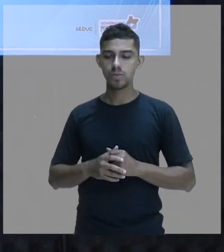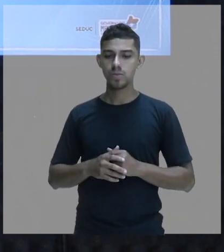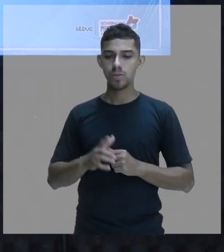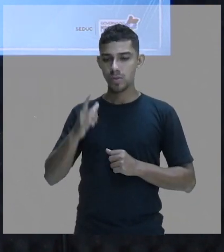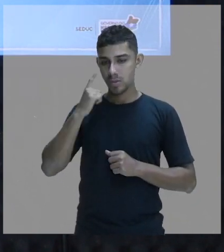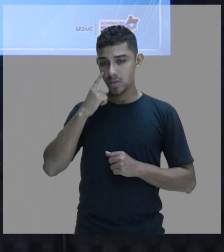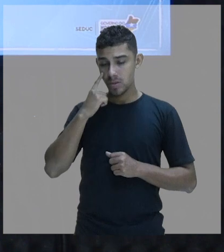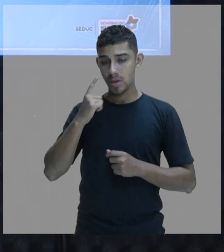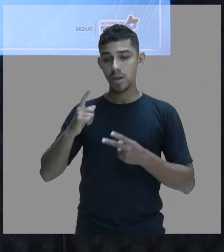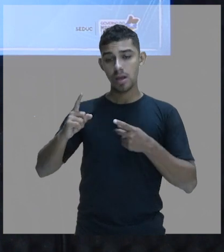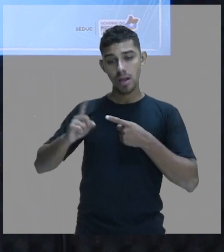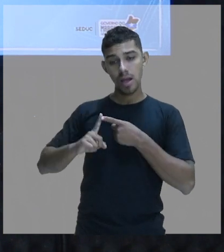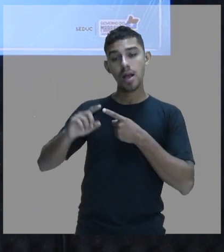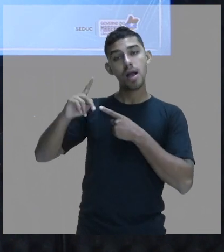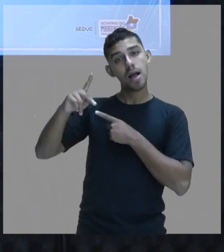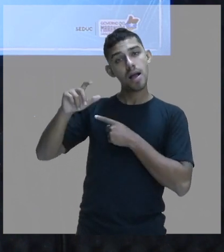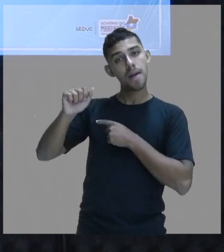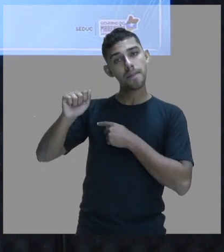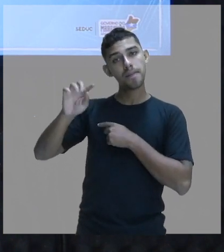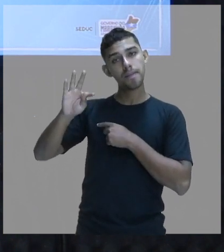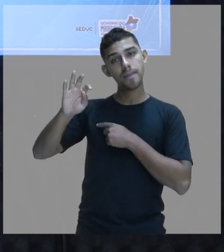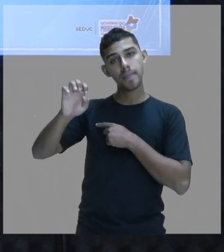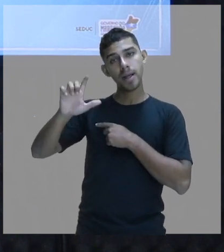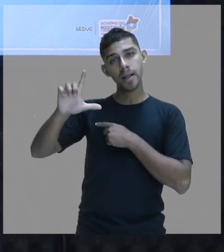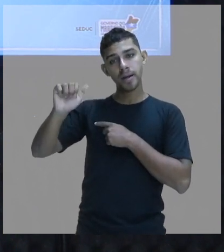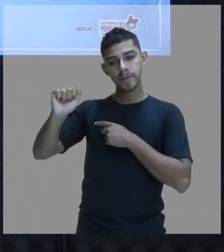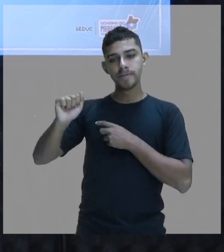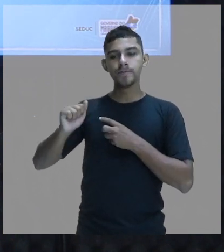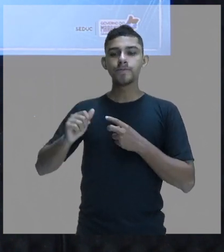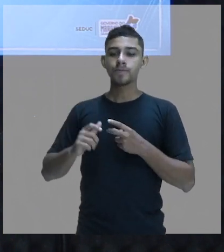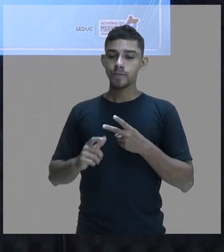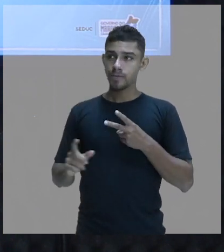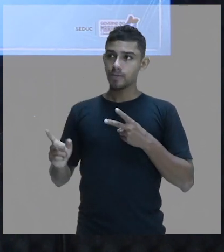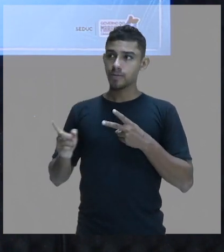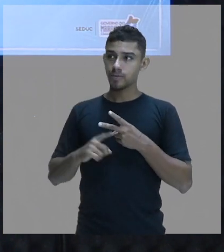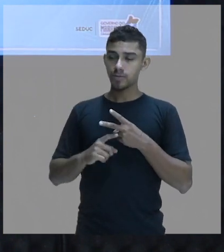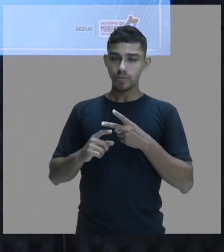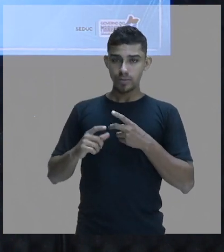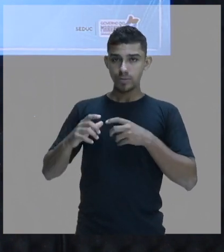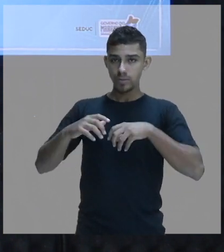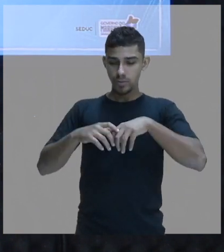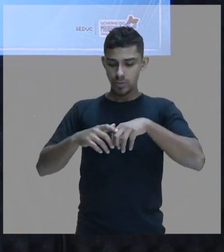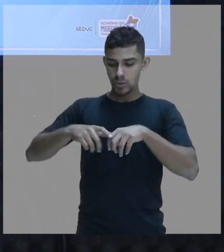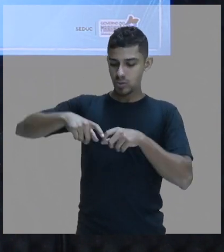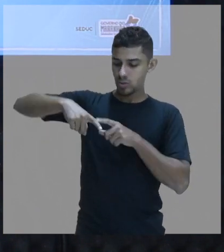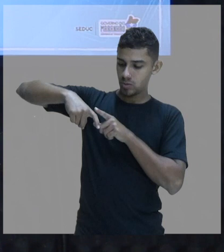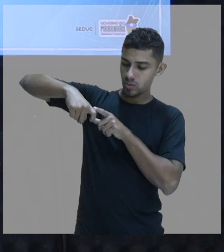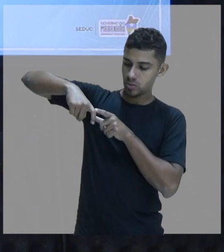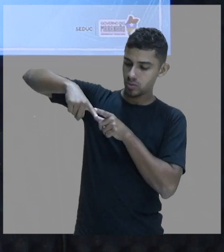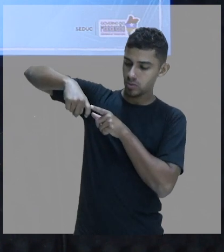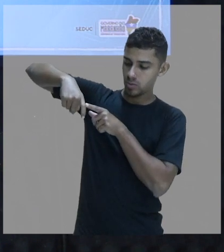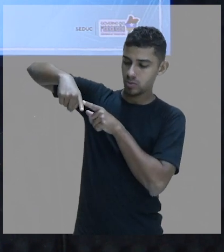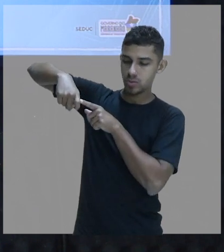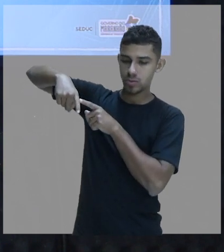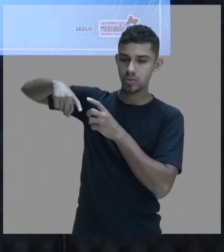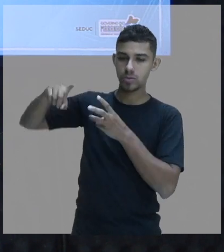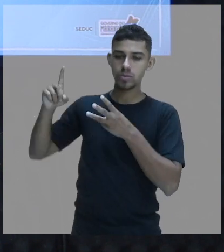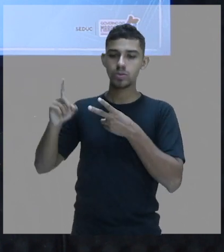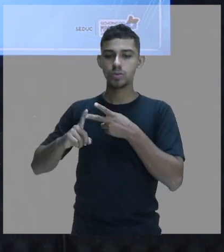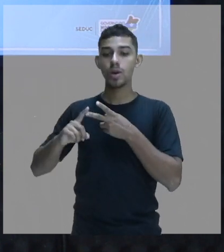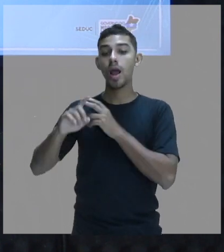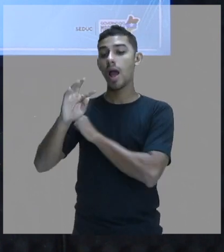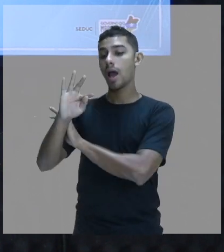nós temos a patela, né, que é o osso aqui do nosso joelho, a rótula do joelho, a tíbia, a